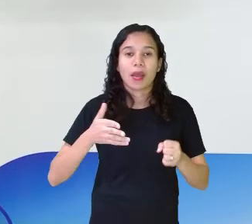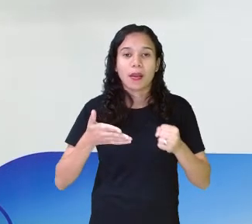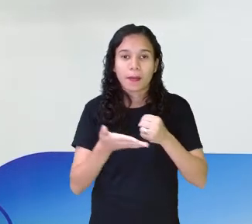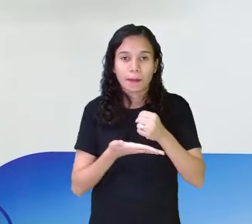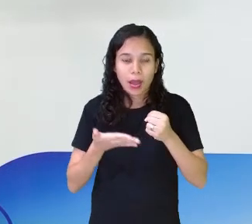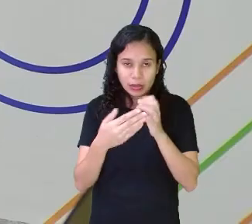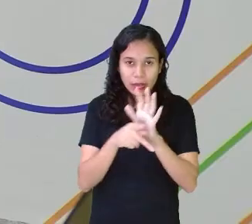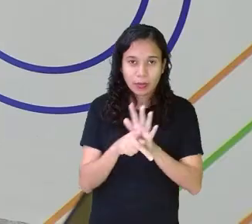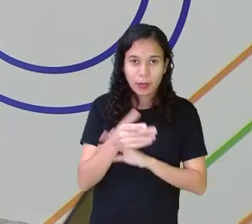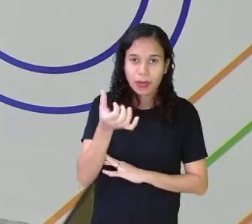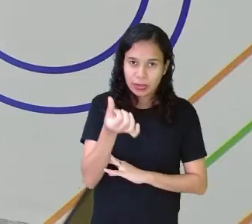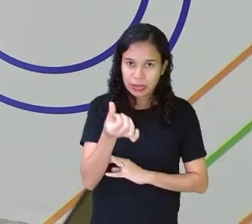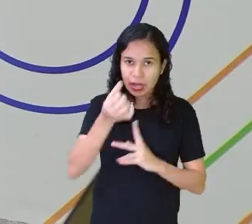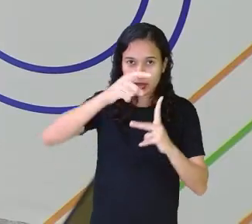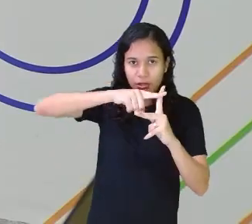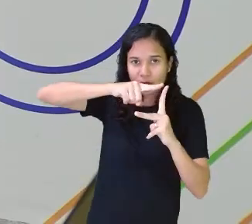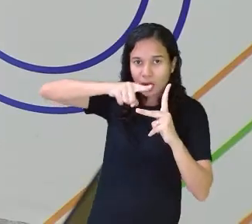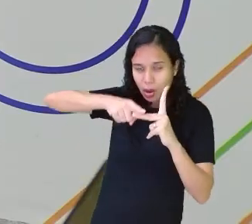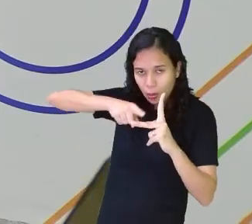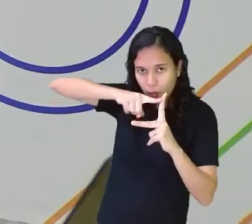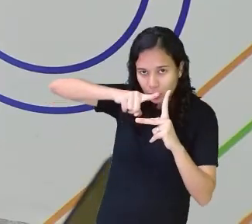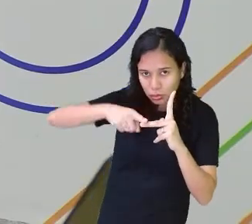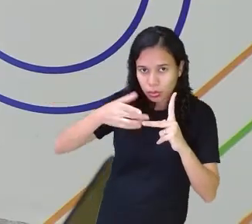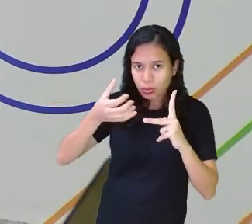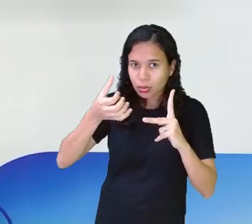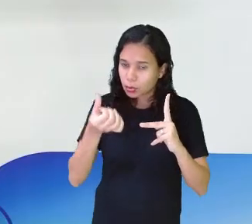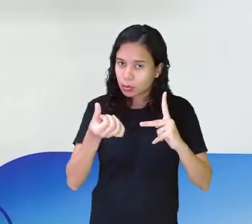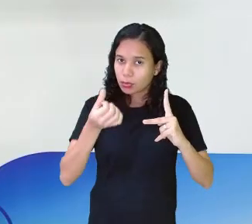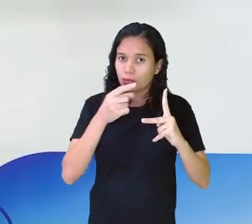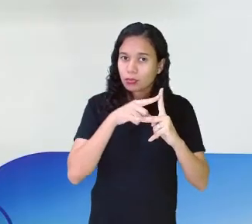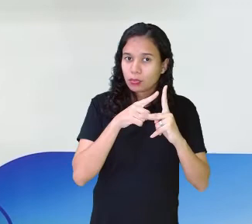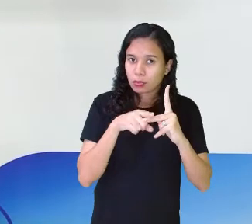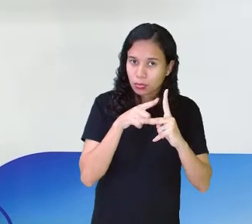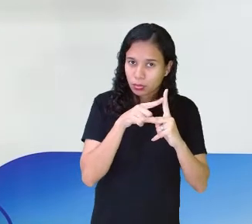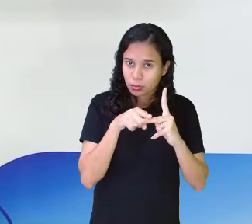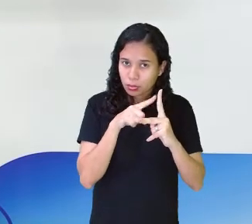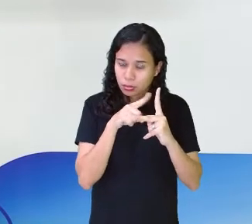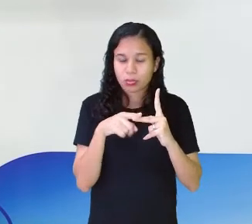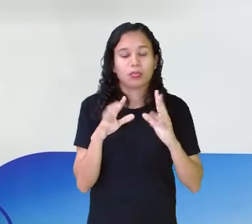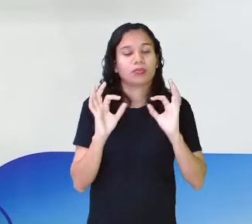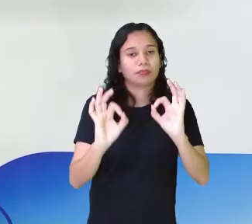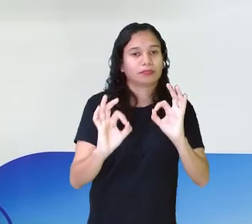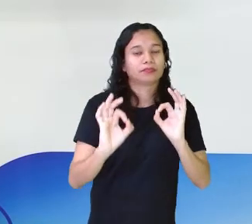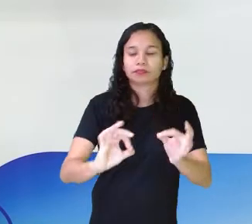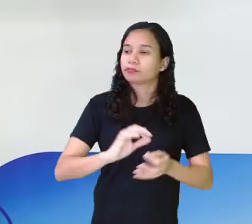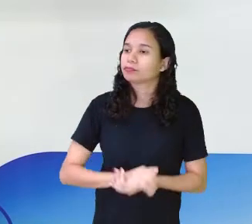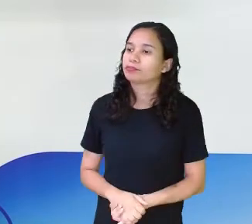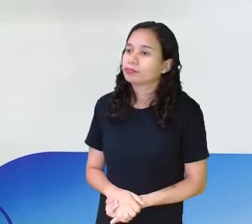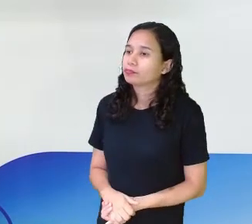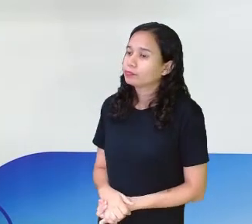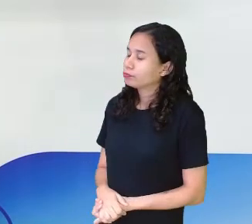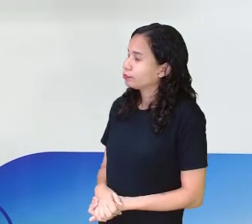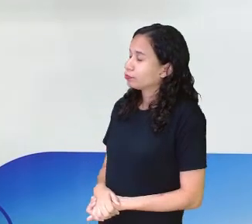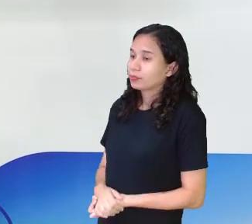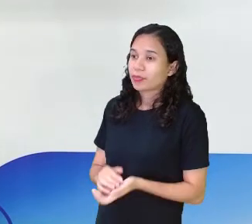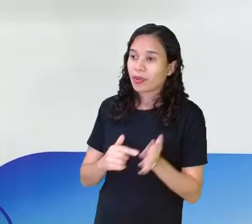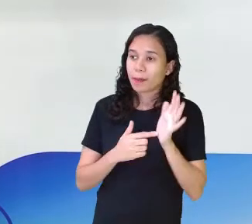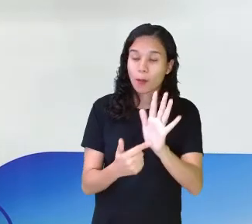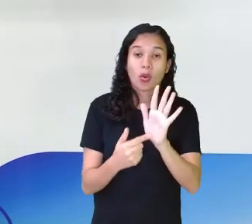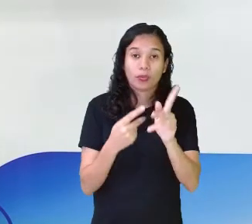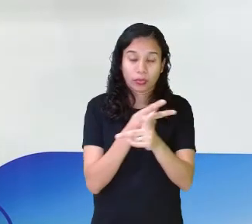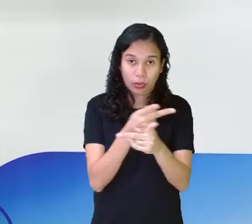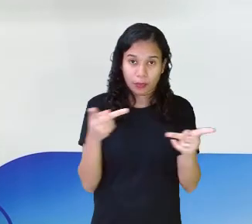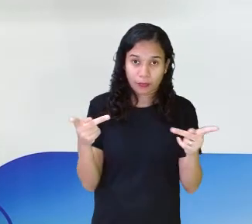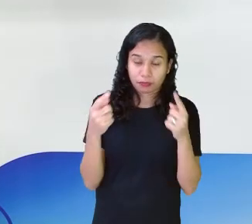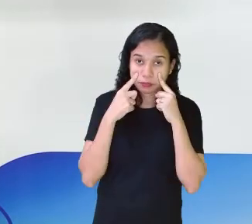face hexagonal, ou seja, ela tem 6 lados. Beleza? Vou abrir aqui para